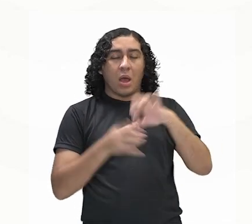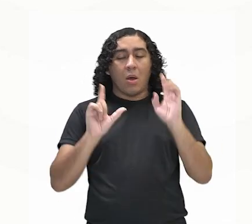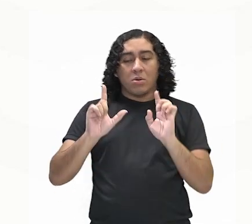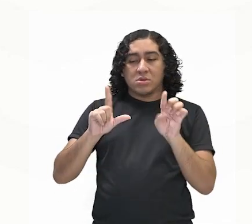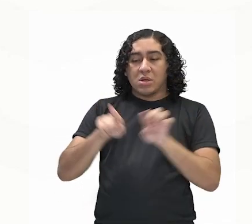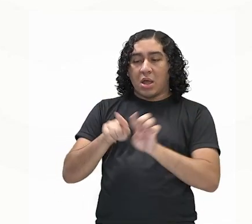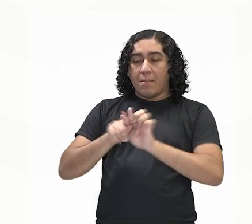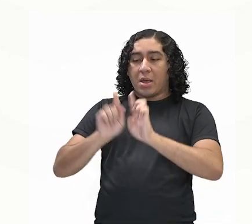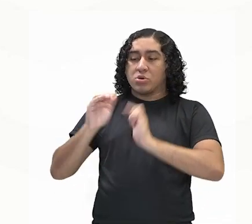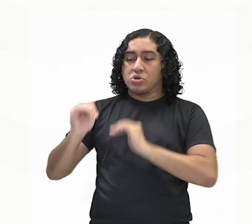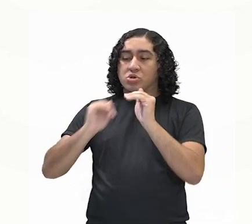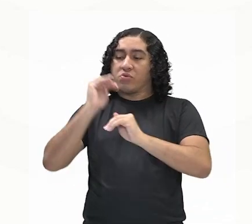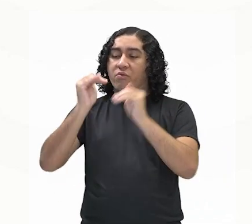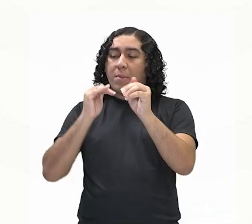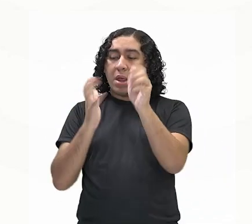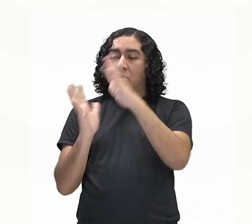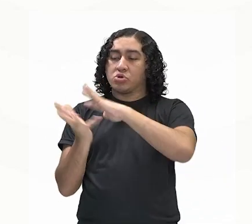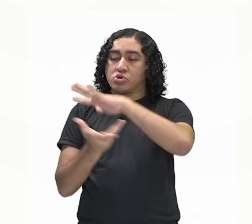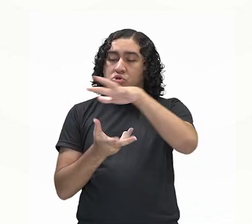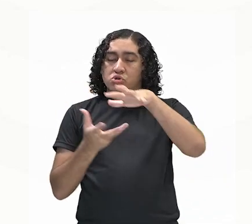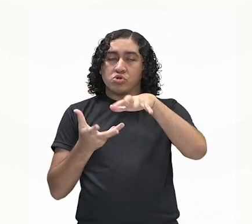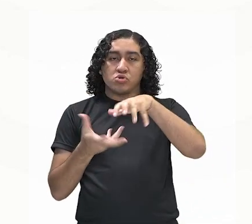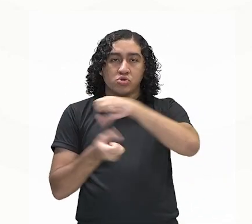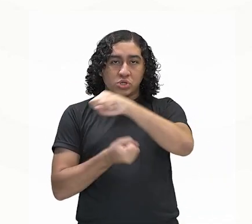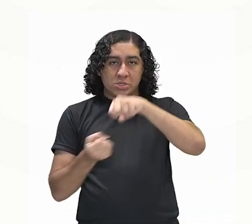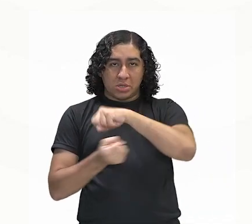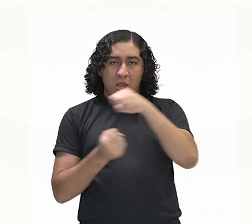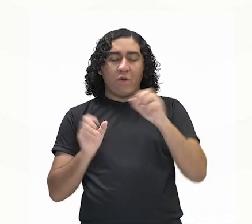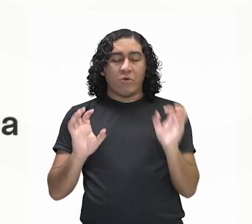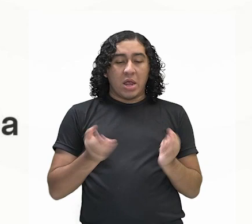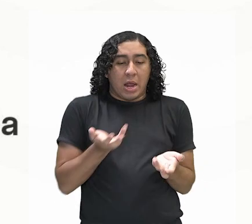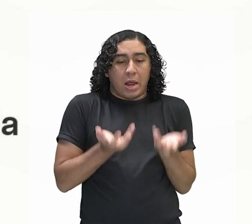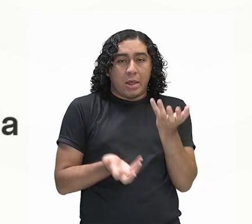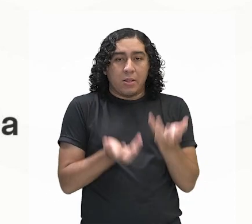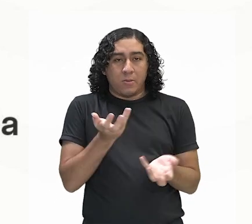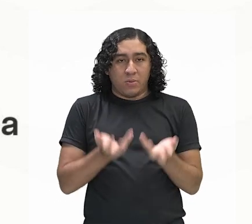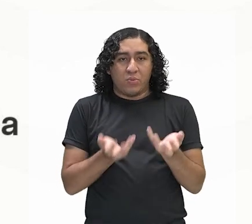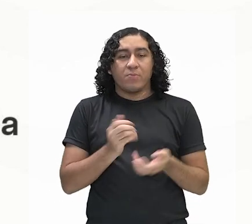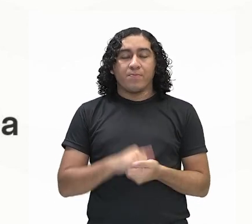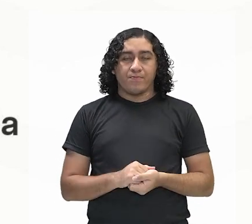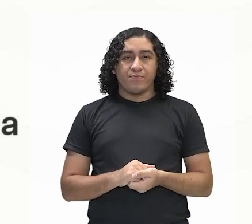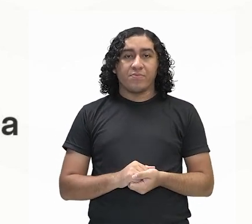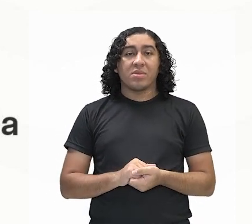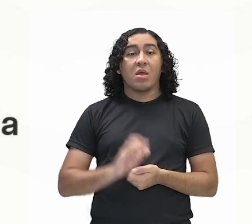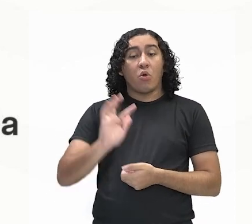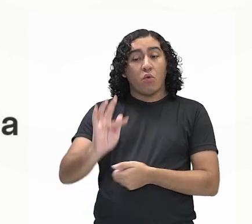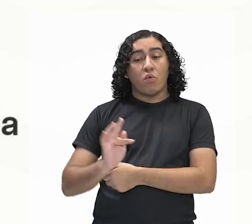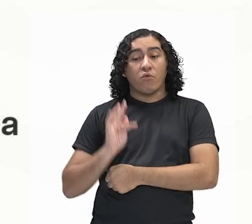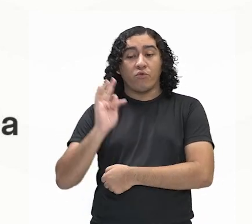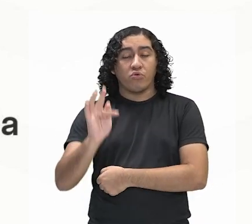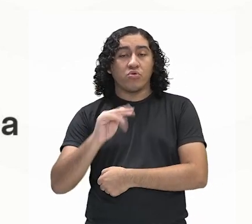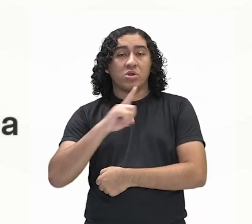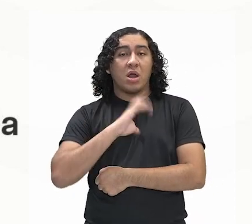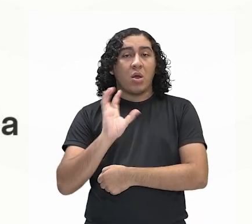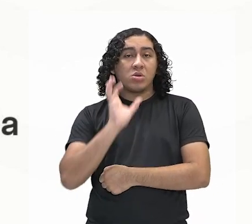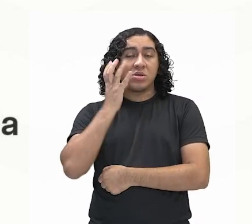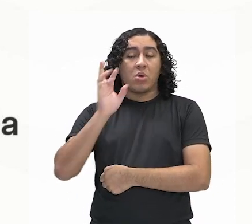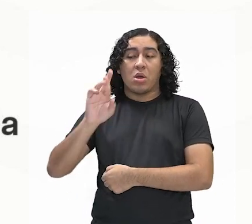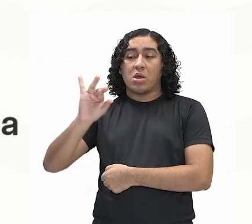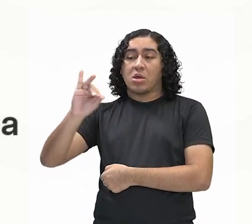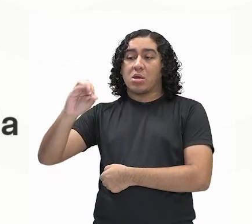desenvolvimento sustentável, certo? A gente teve posteriormente a Rio+20, que aconteceu no ano